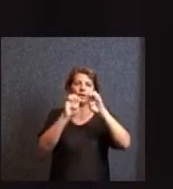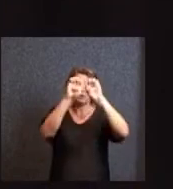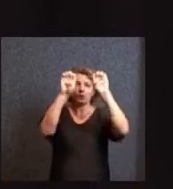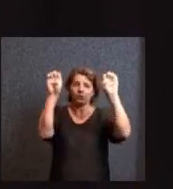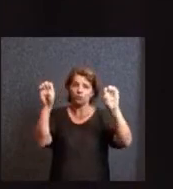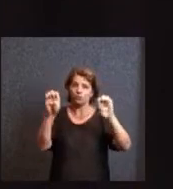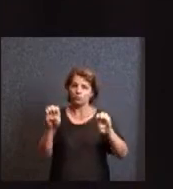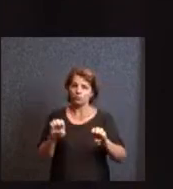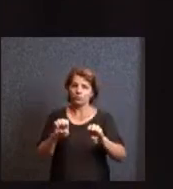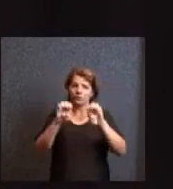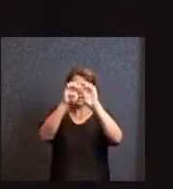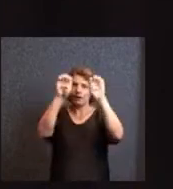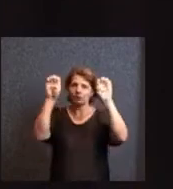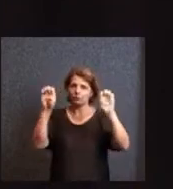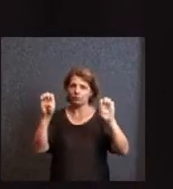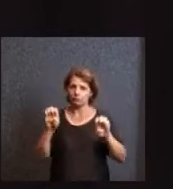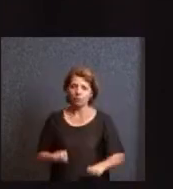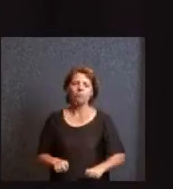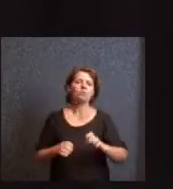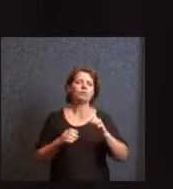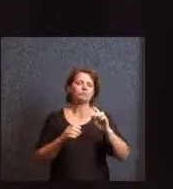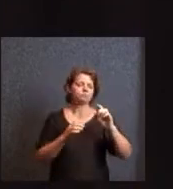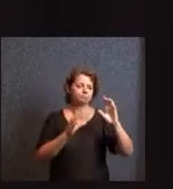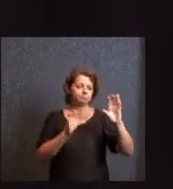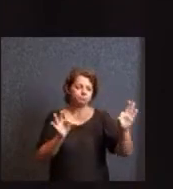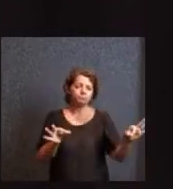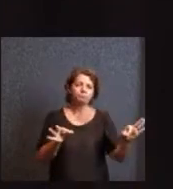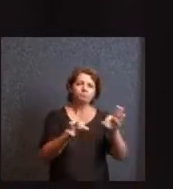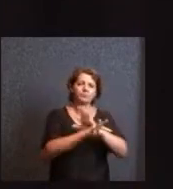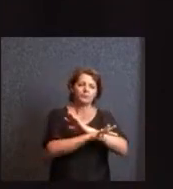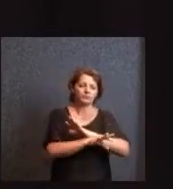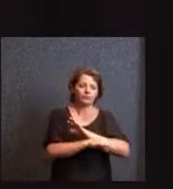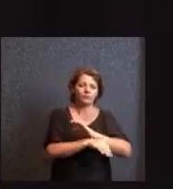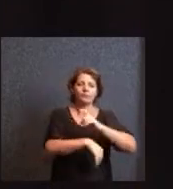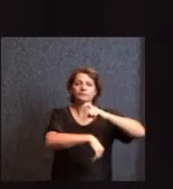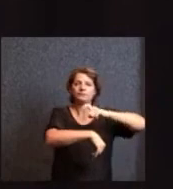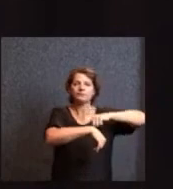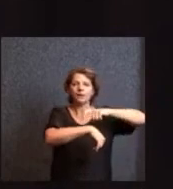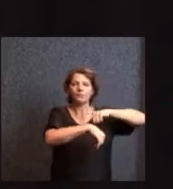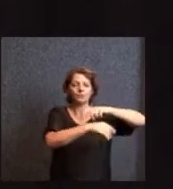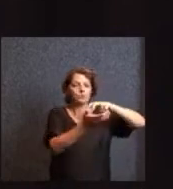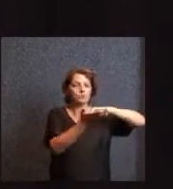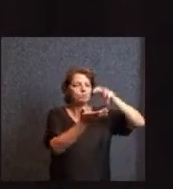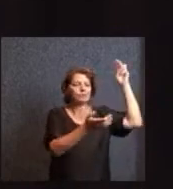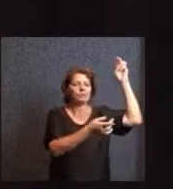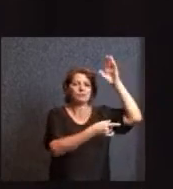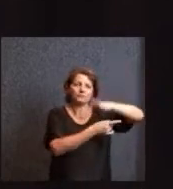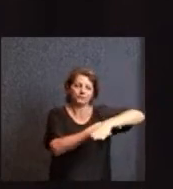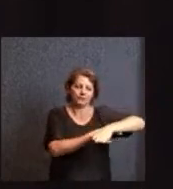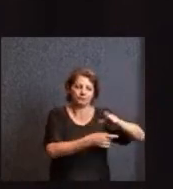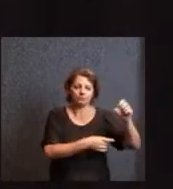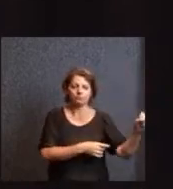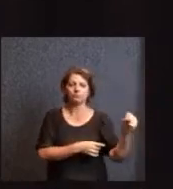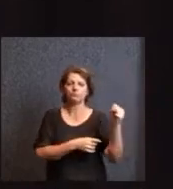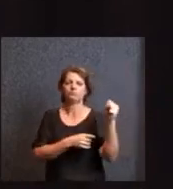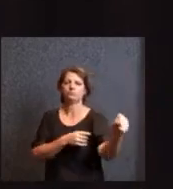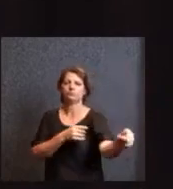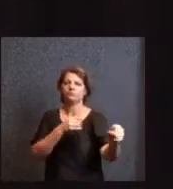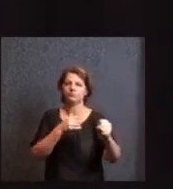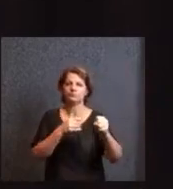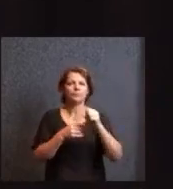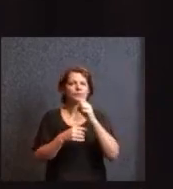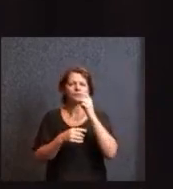prédio adequada, com cozinha, refeitório, é para tempo integral com 2 anos. Seguindo a EJA,